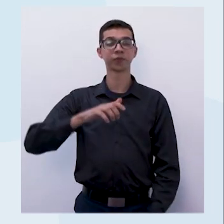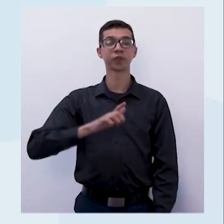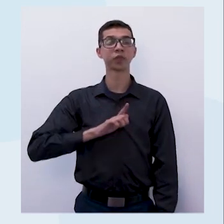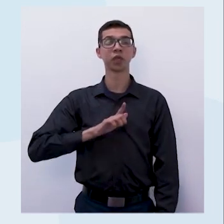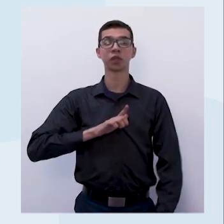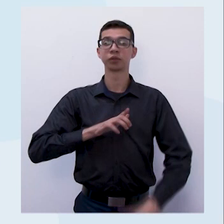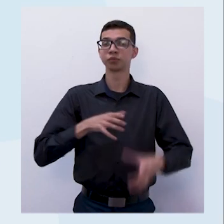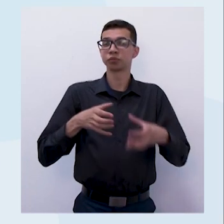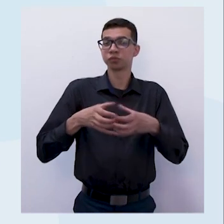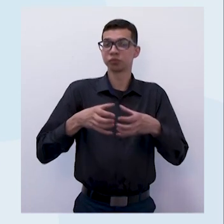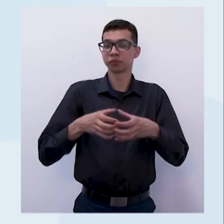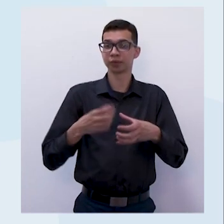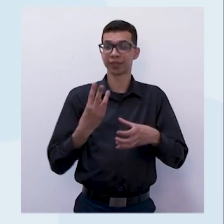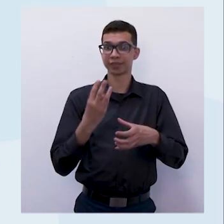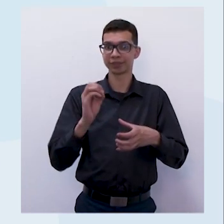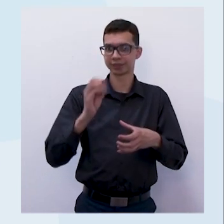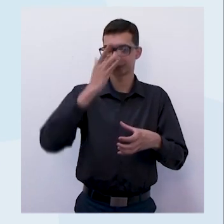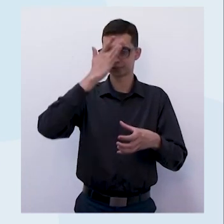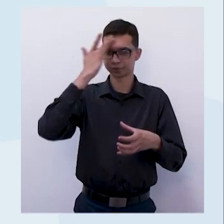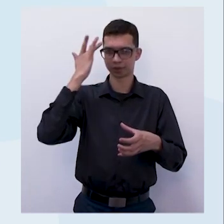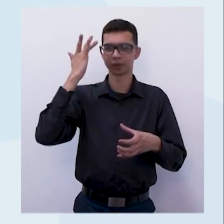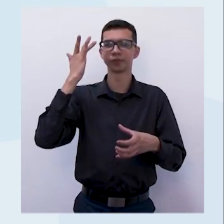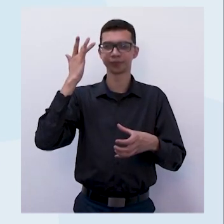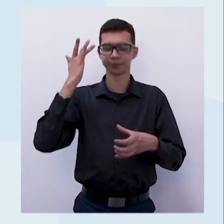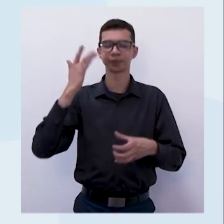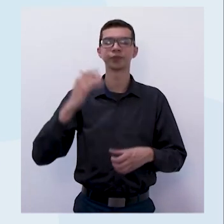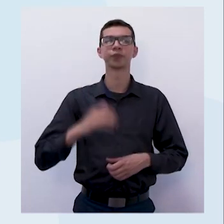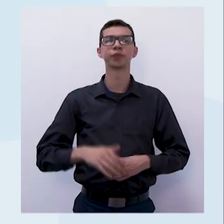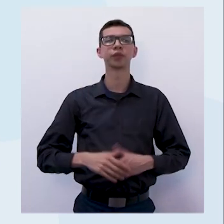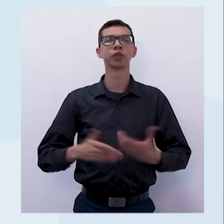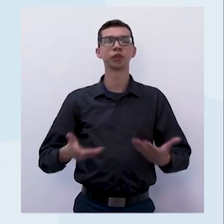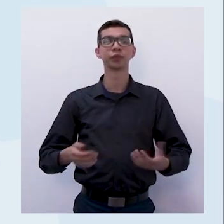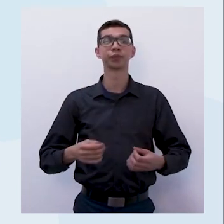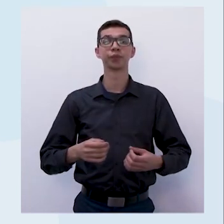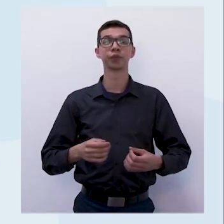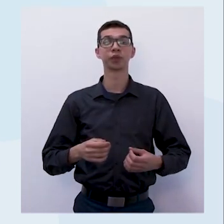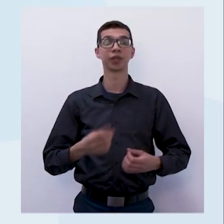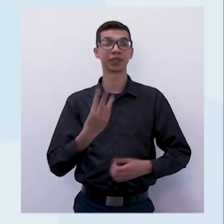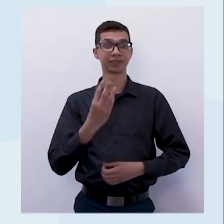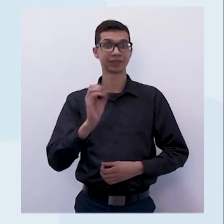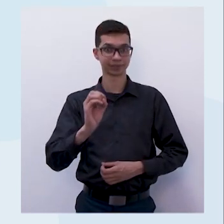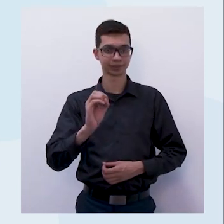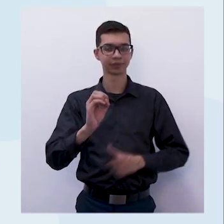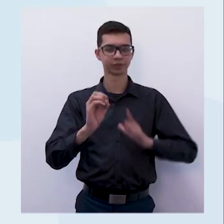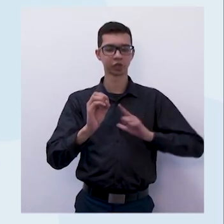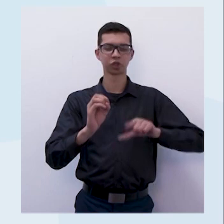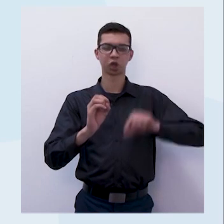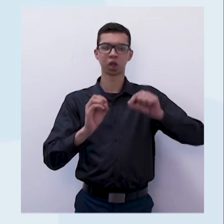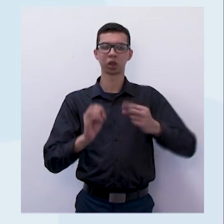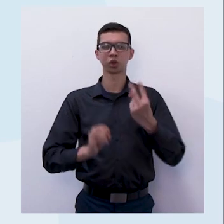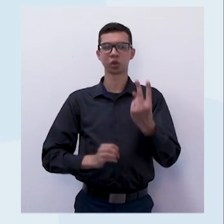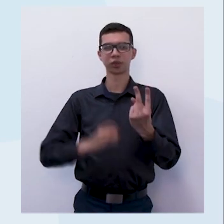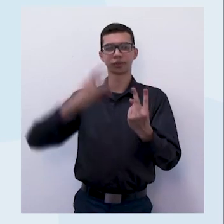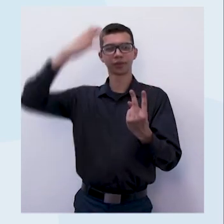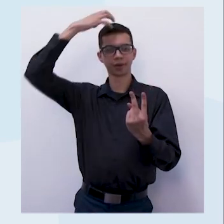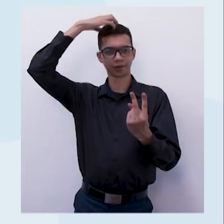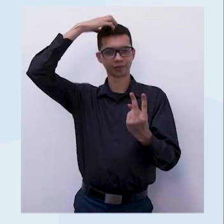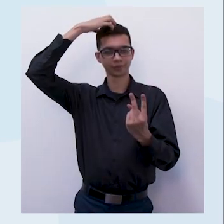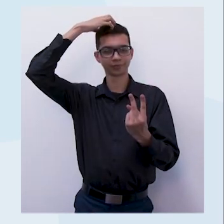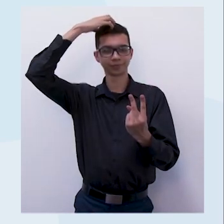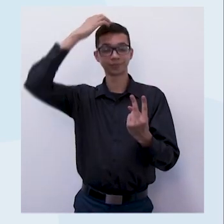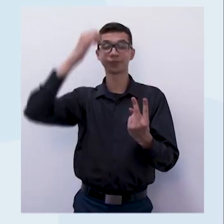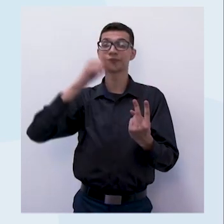30 gerontes, 2 eram escolhidos como reis, né? E eles se consideravam descendentes